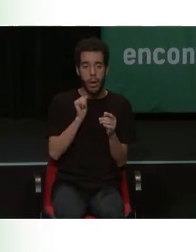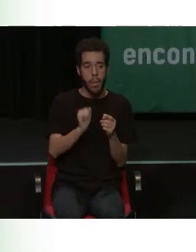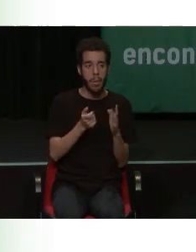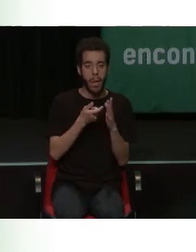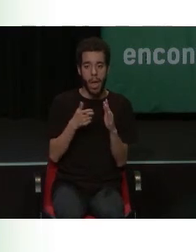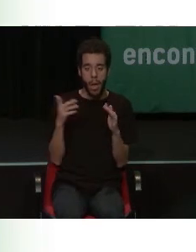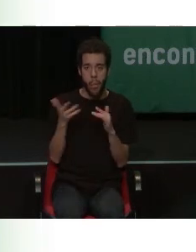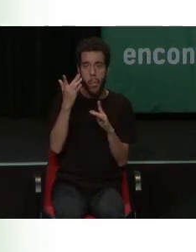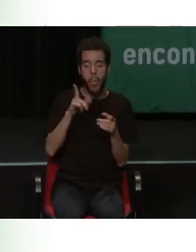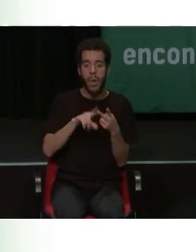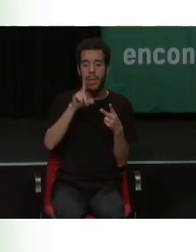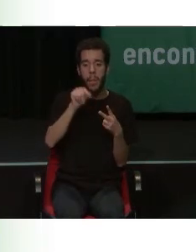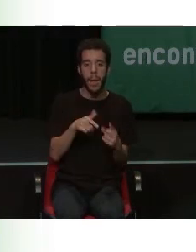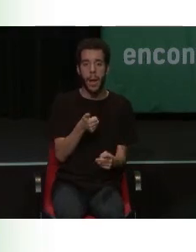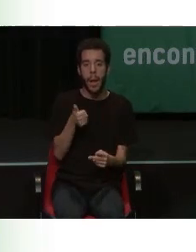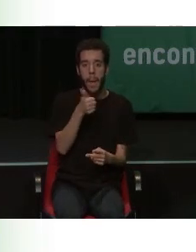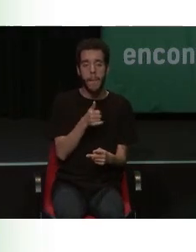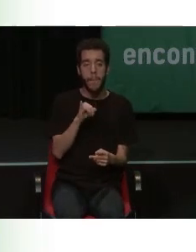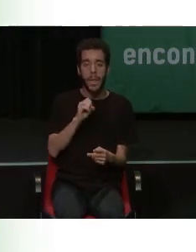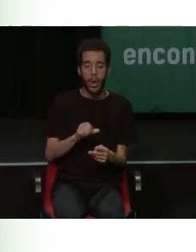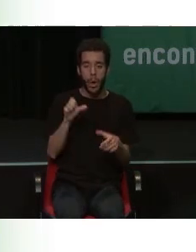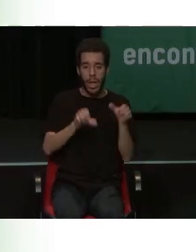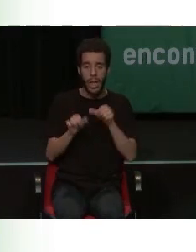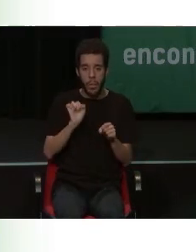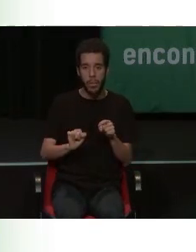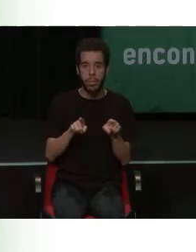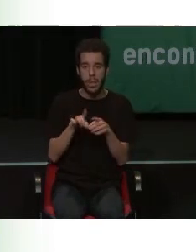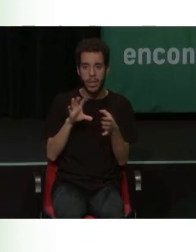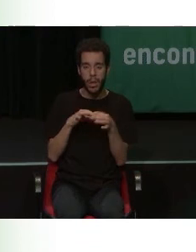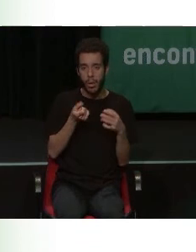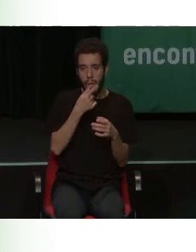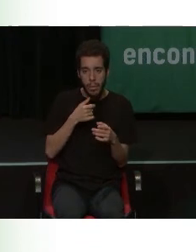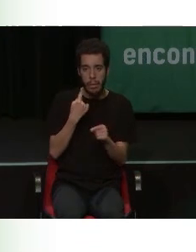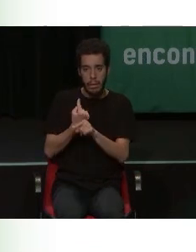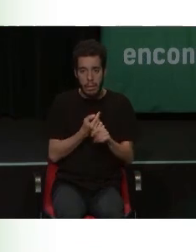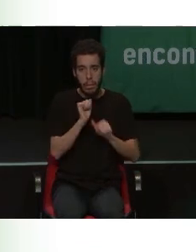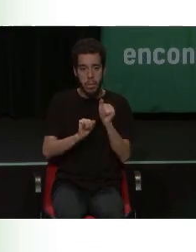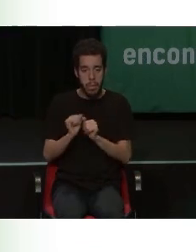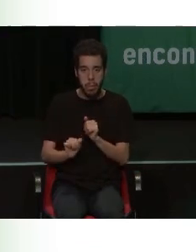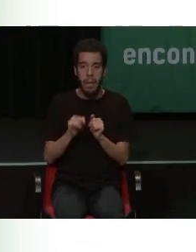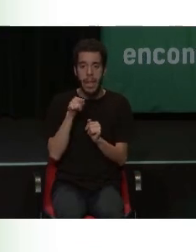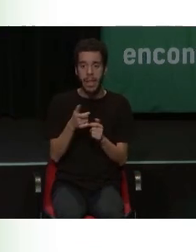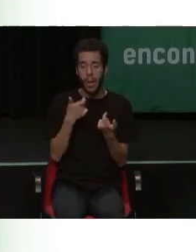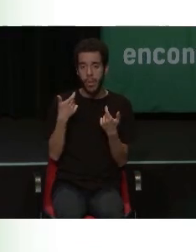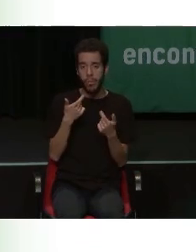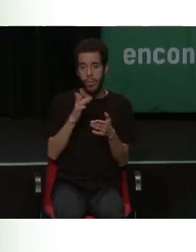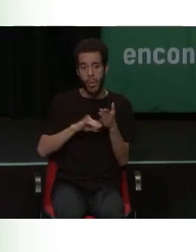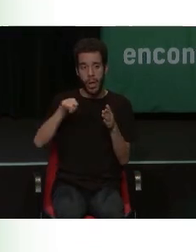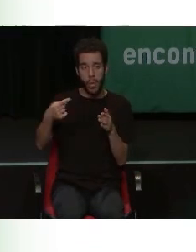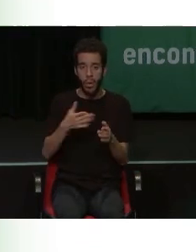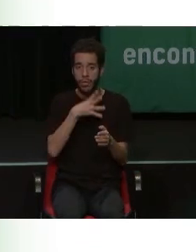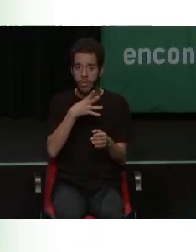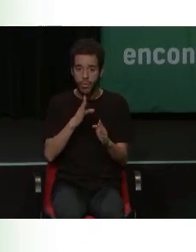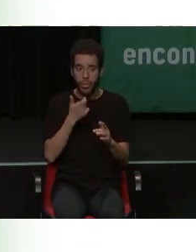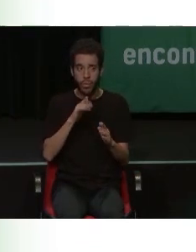a bioquímica para a funcionalização com anticorpos e, em base, pronto, como grande chapéu sobre isso tudo, evidentemente,